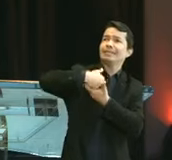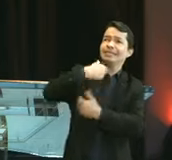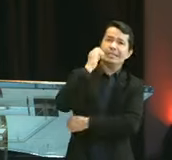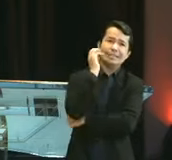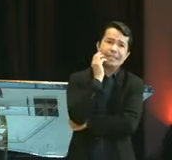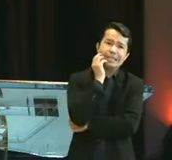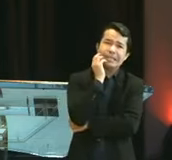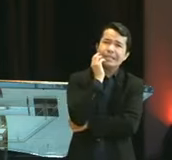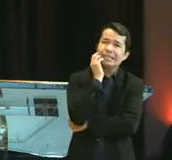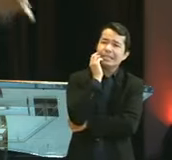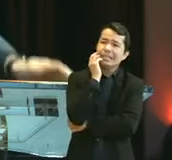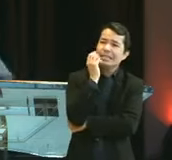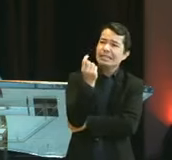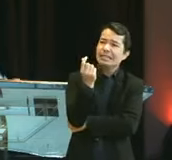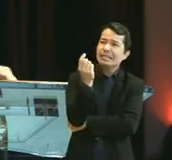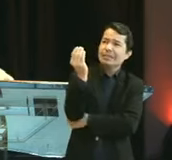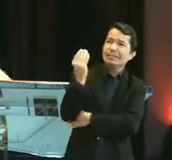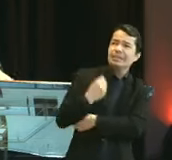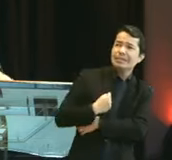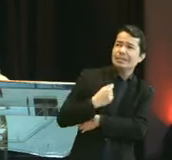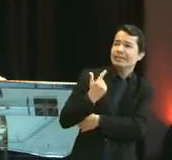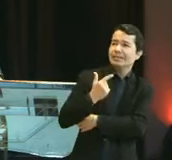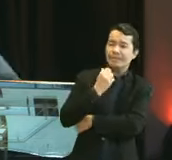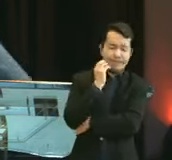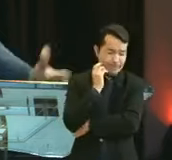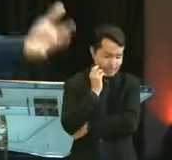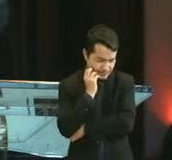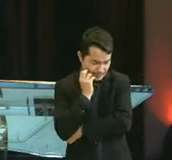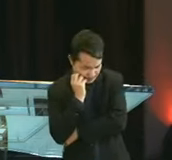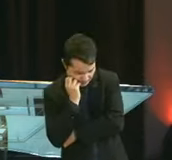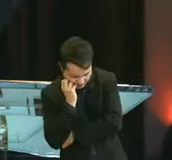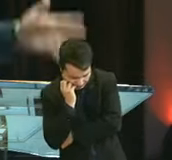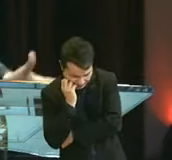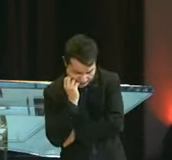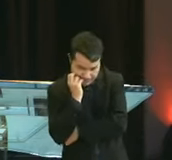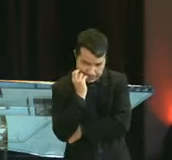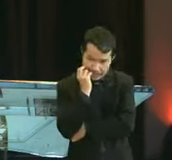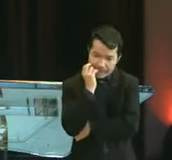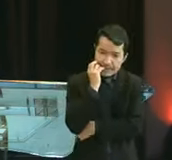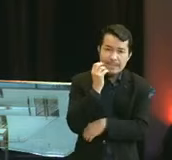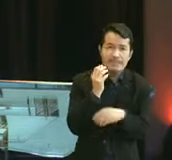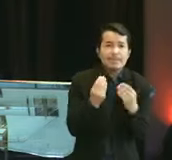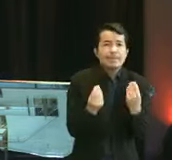irmão com seus recursos colocava os telhados nas igrejas. E o que fazer?